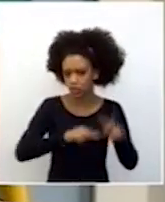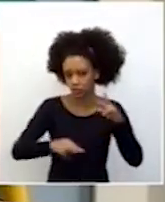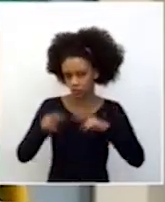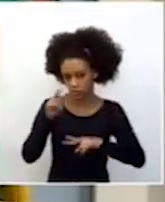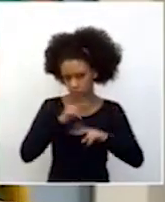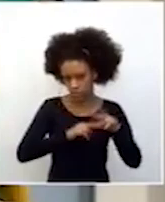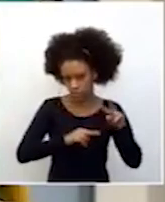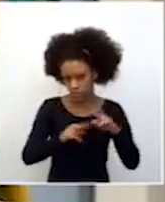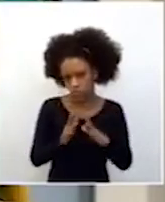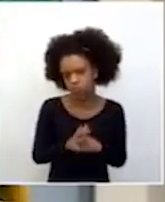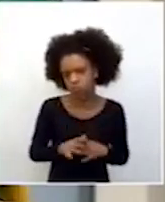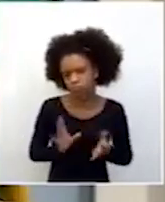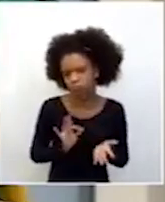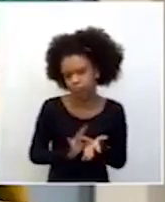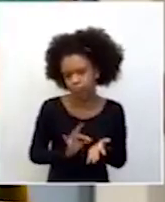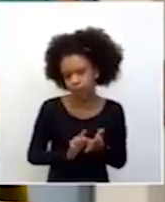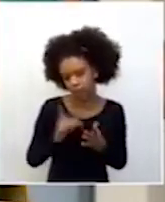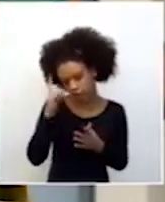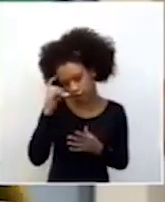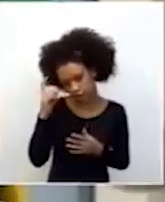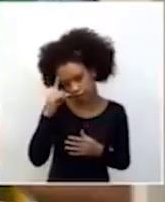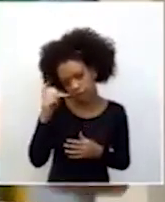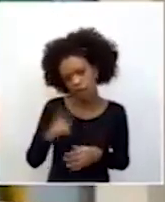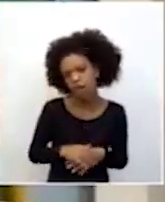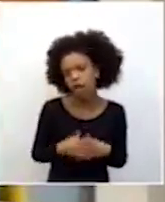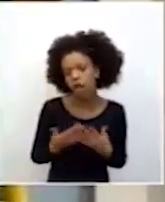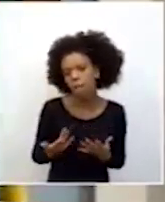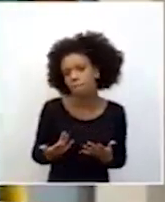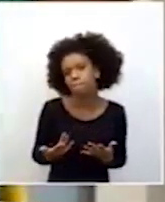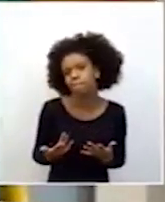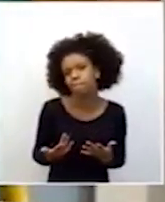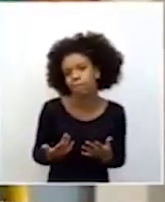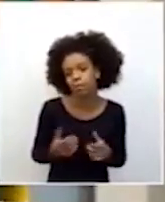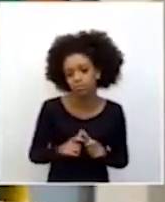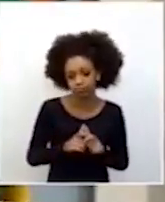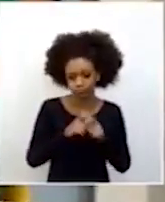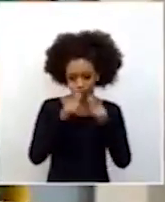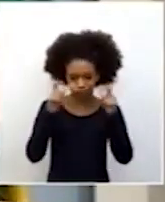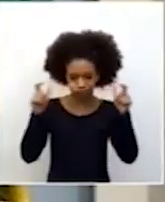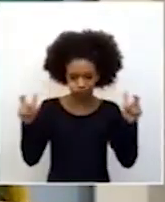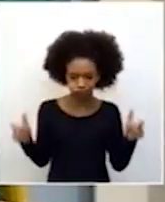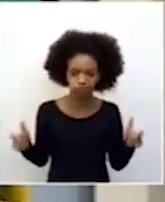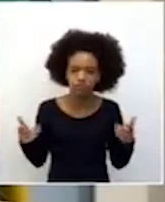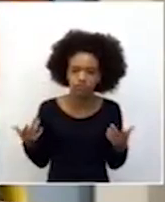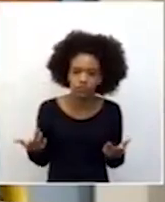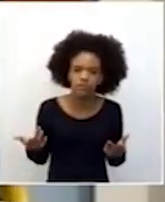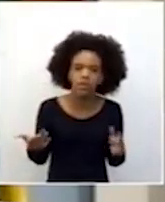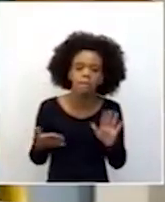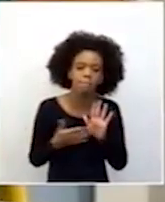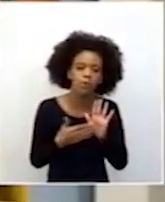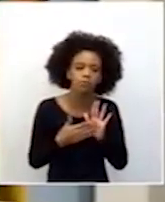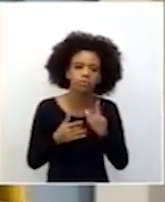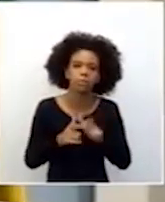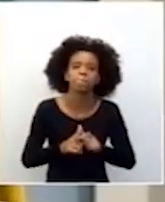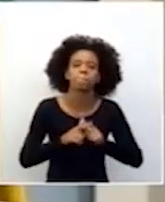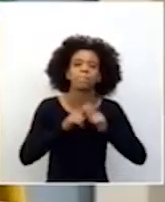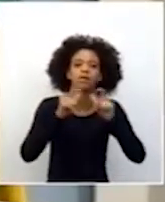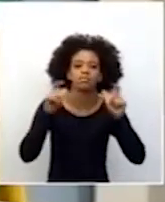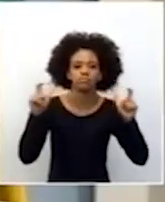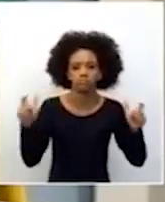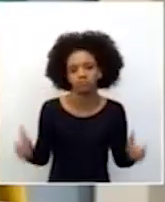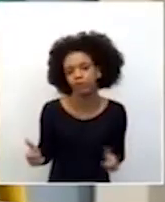exagero, é justamente a ideia de algo estar maior, estar sendo retratado muito maior do